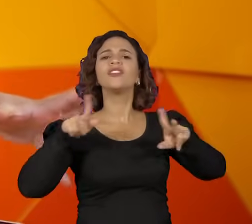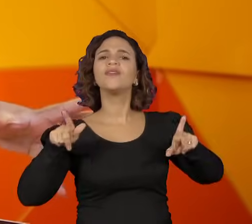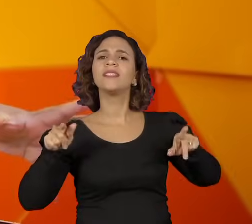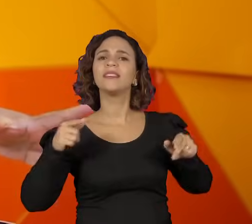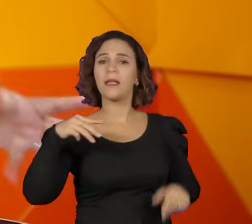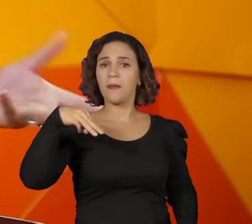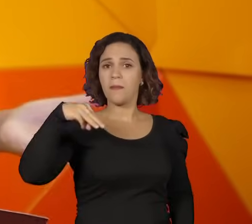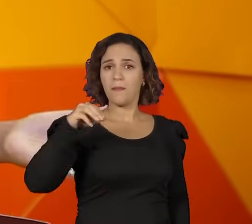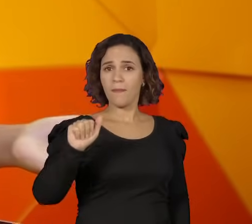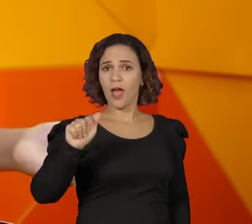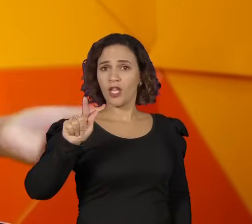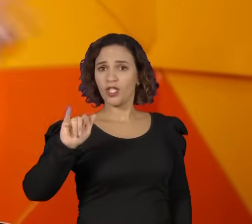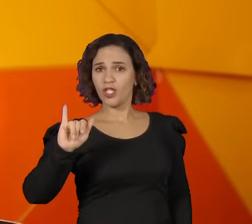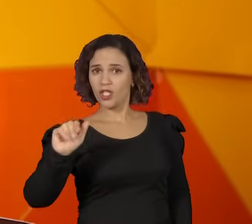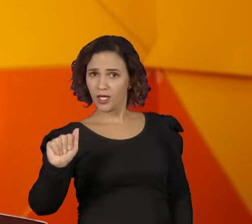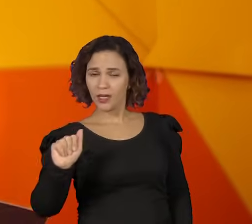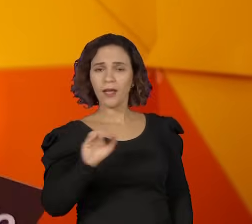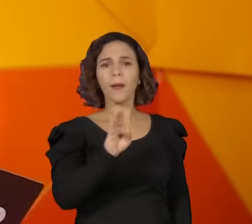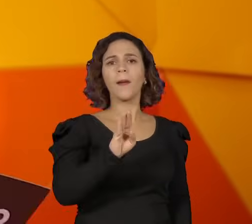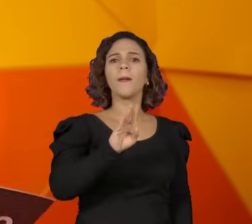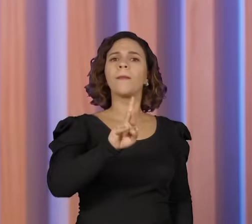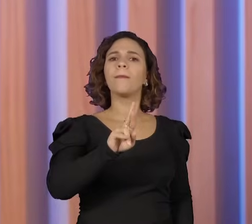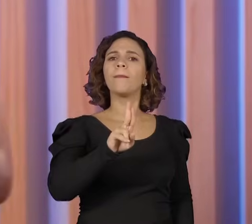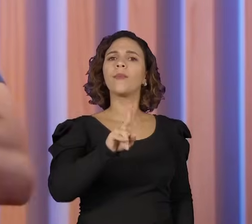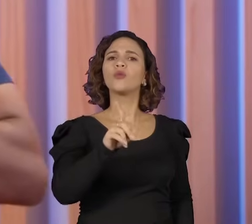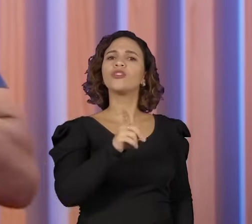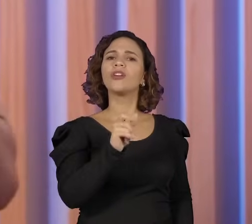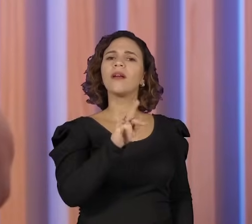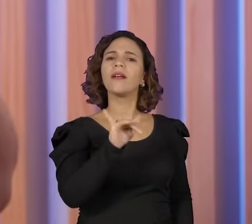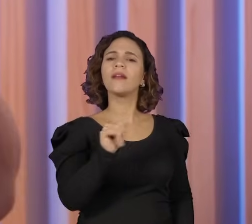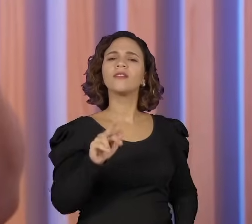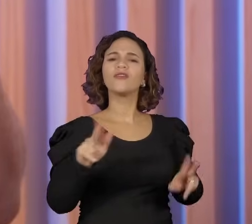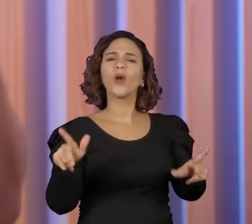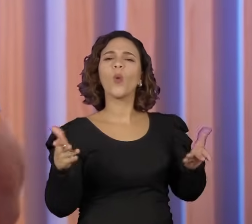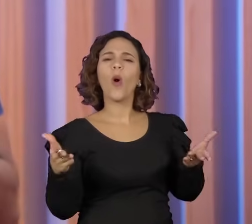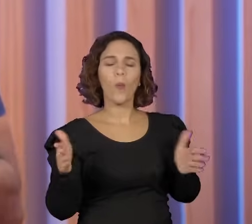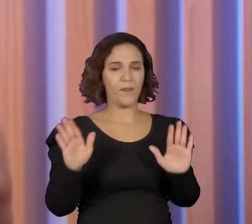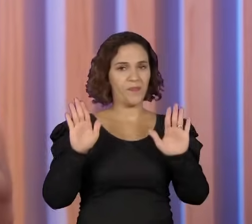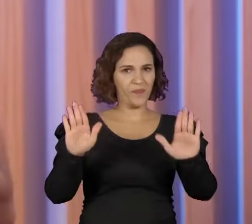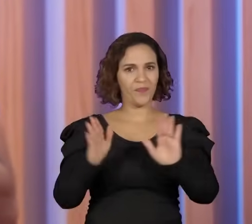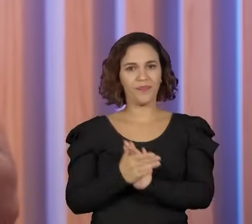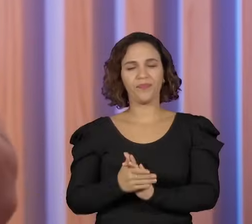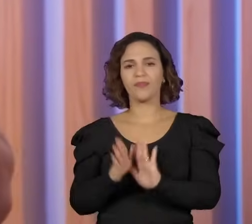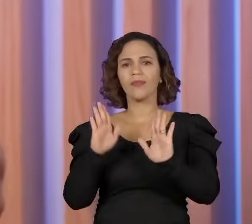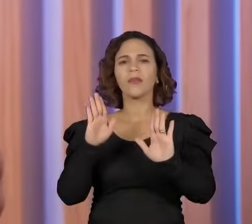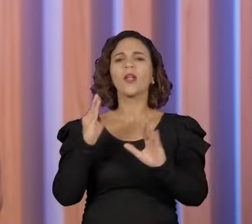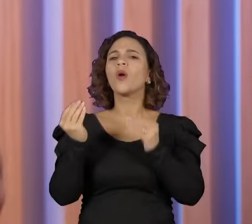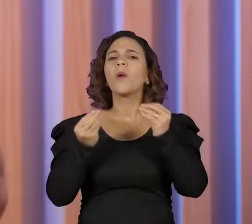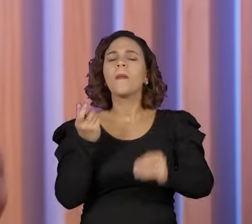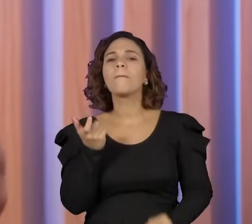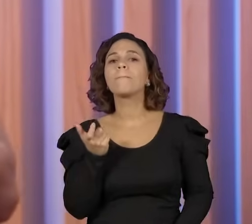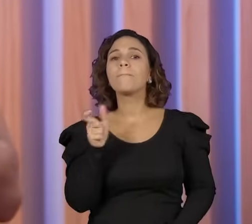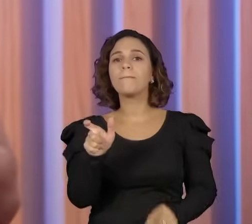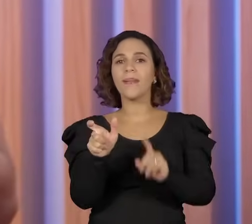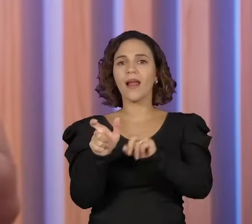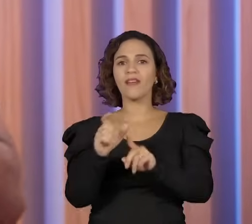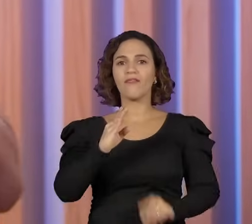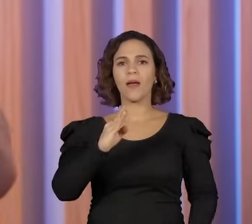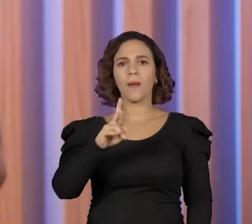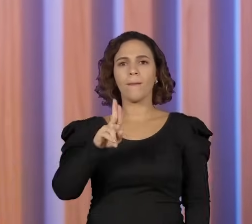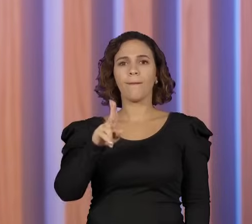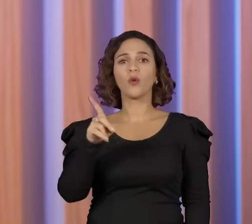bruxaria? Existe uma diferença, né? Vamos lá. De onde veio a palavra